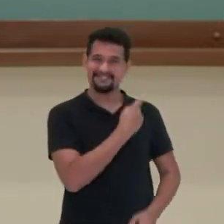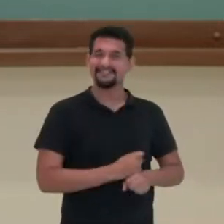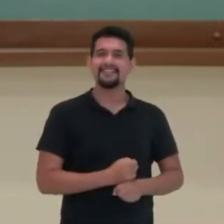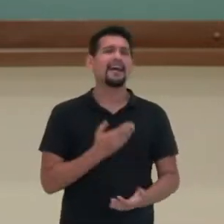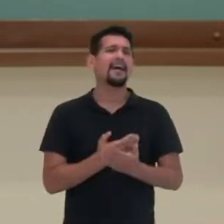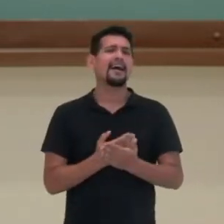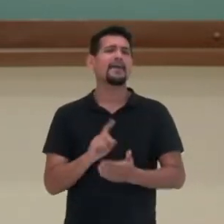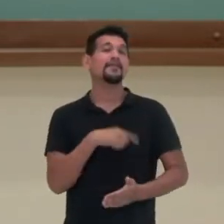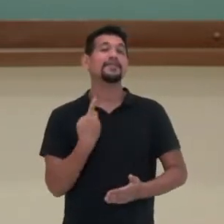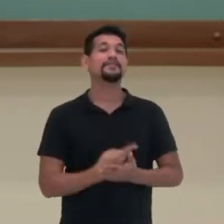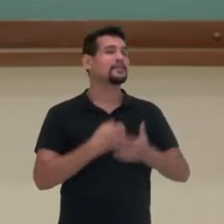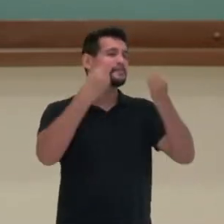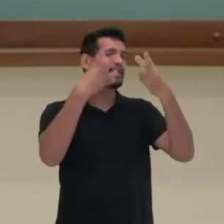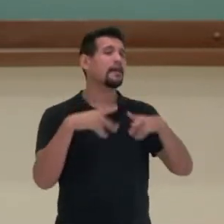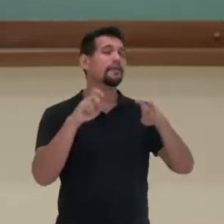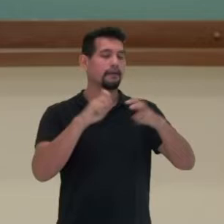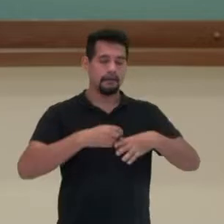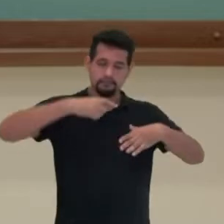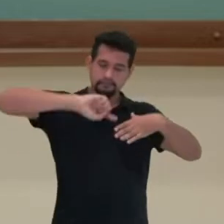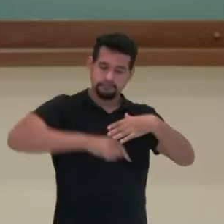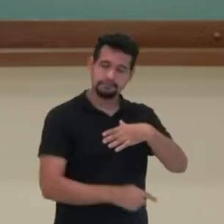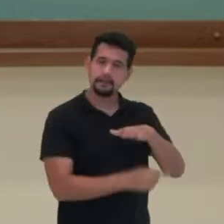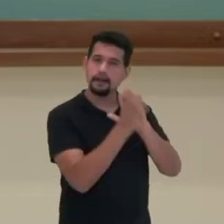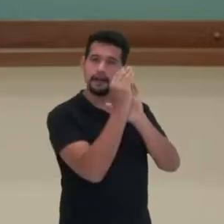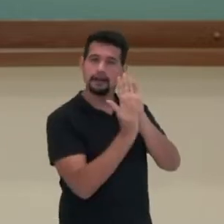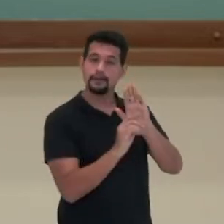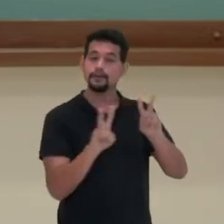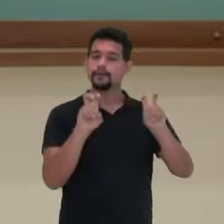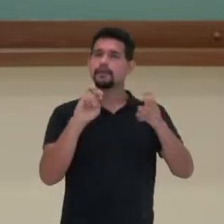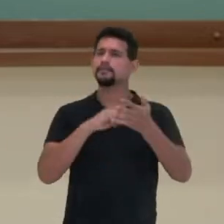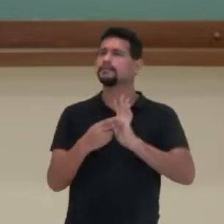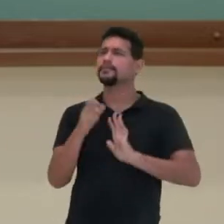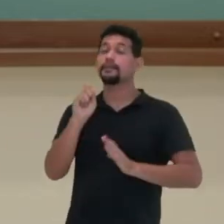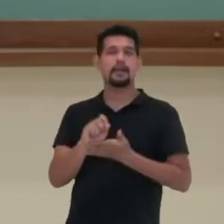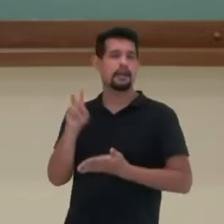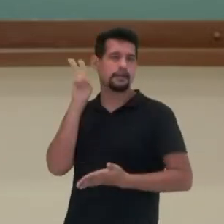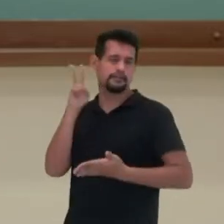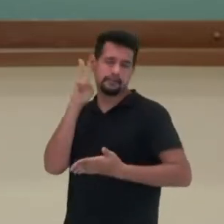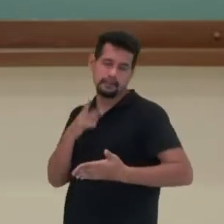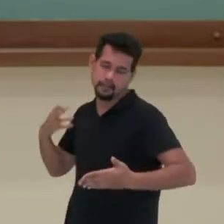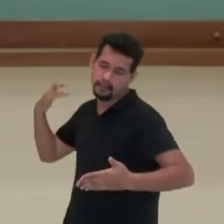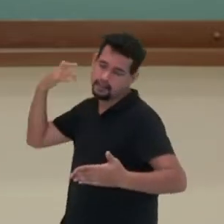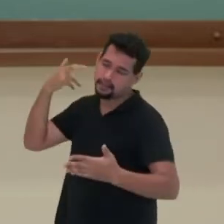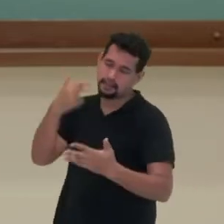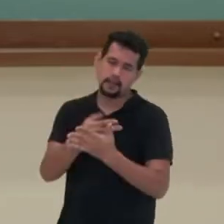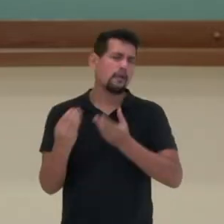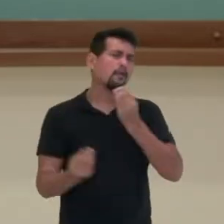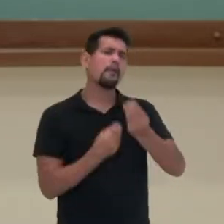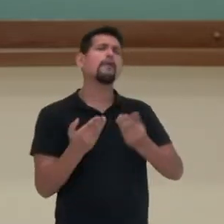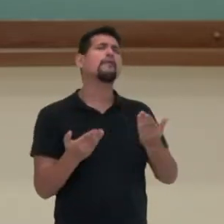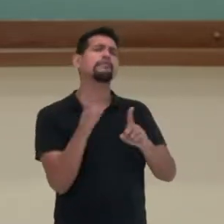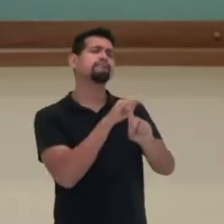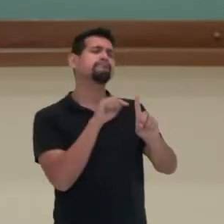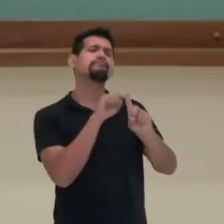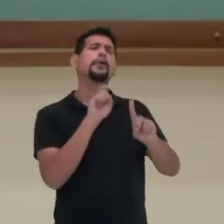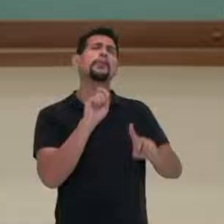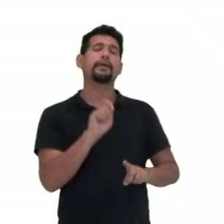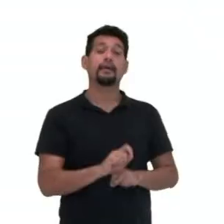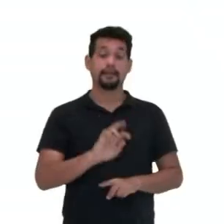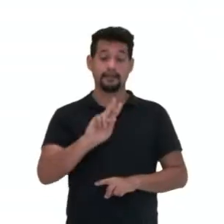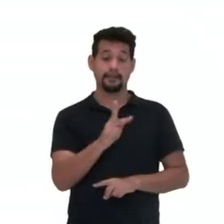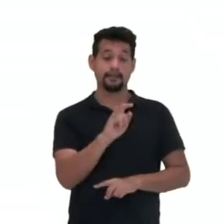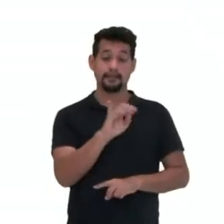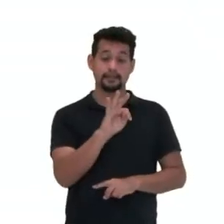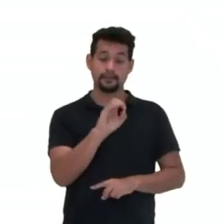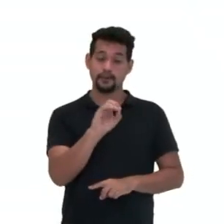Nessa aula é uma aula de aprofundamento de conteúdos, o nosso tema é histologia. Então, quais são os objetivos? Nós vamos